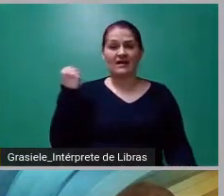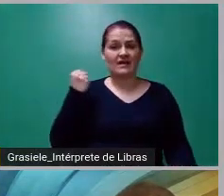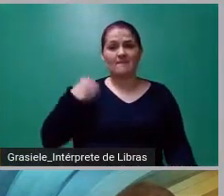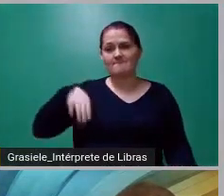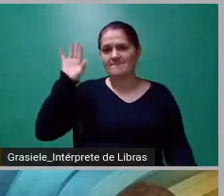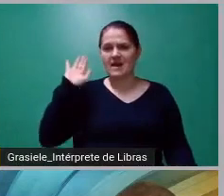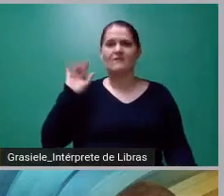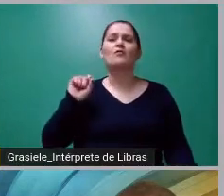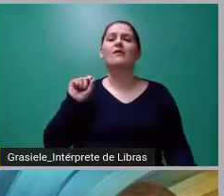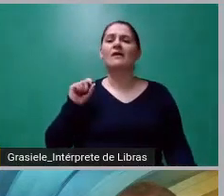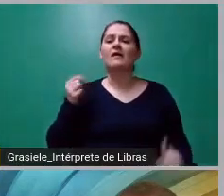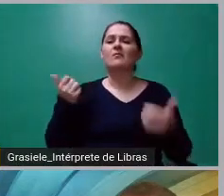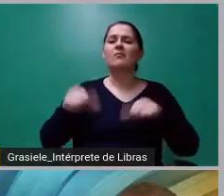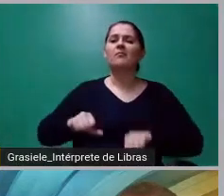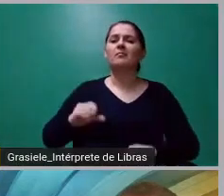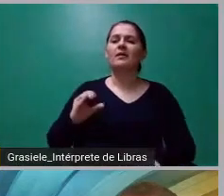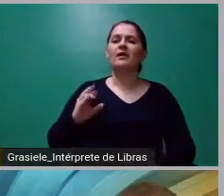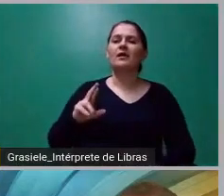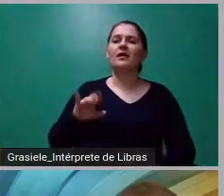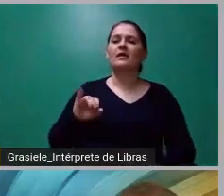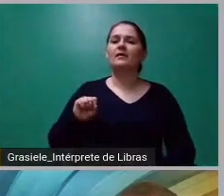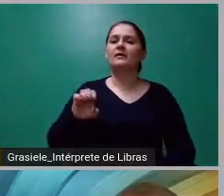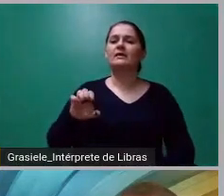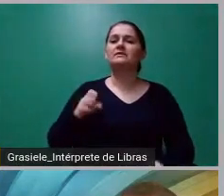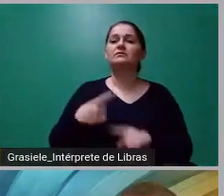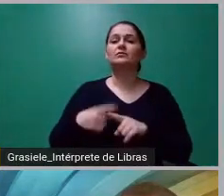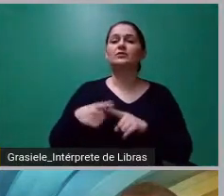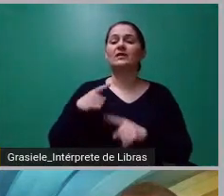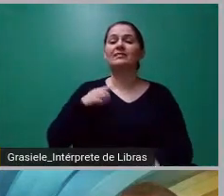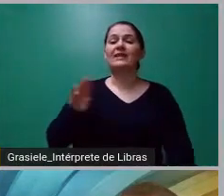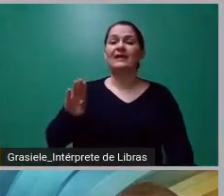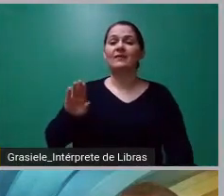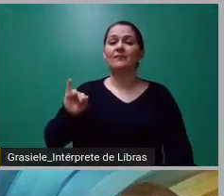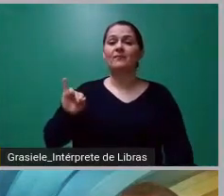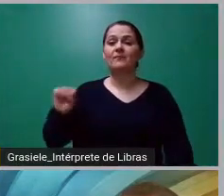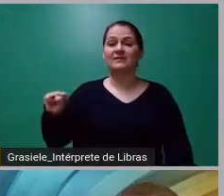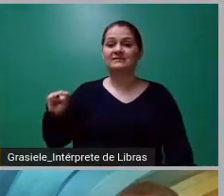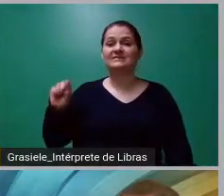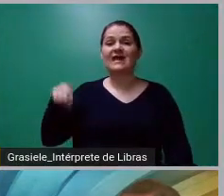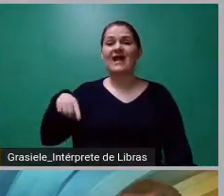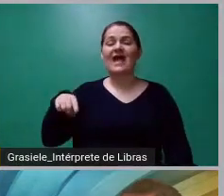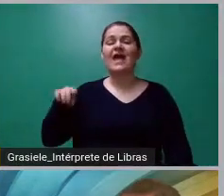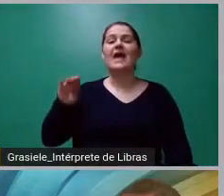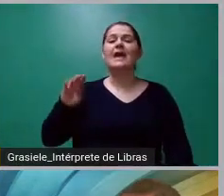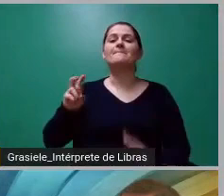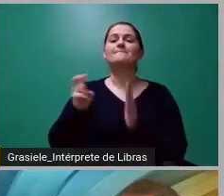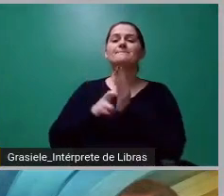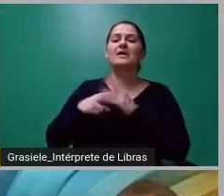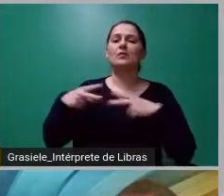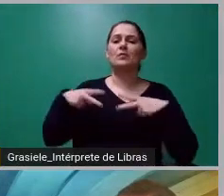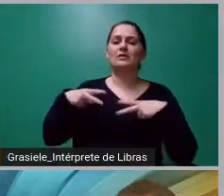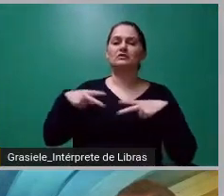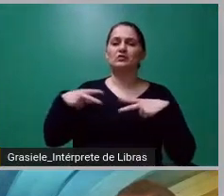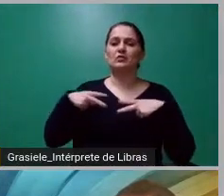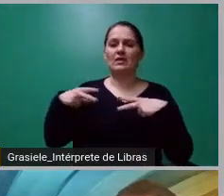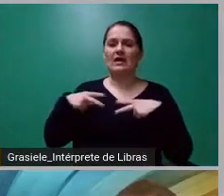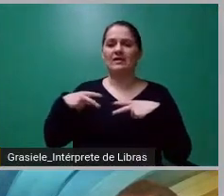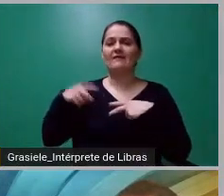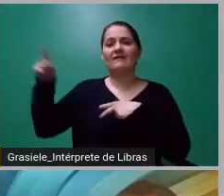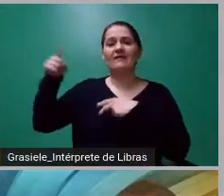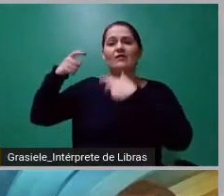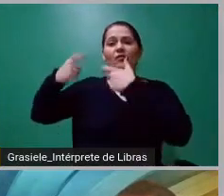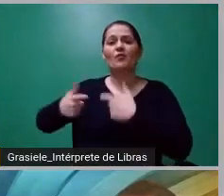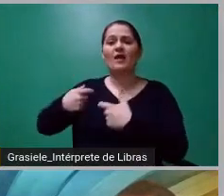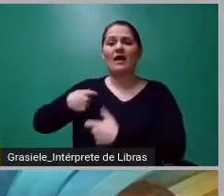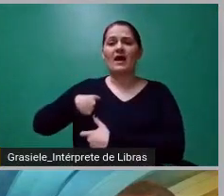dos Bancos Centrais, instituição privada que fica lá na Suíça, privada, e manda no Brasil. Para se